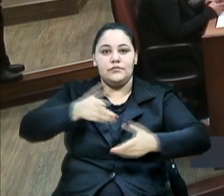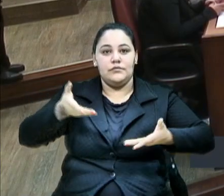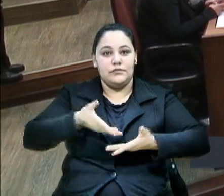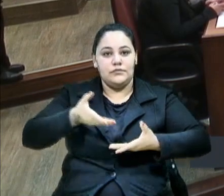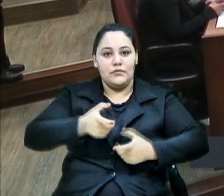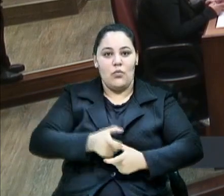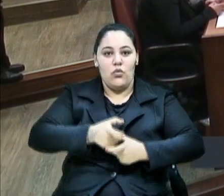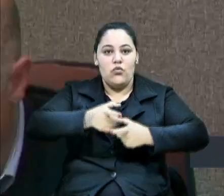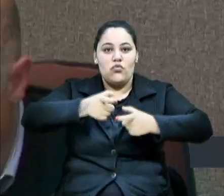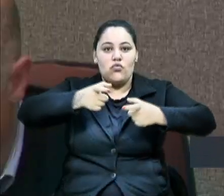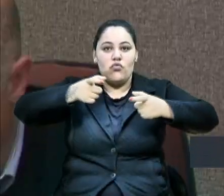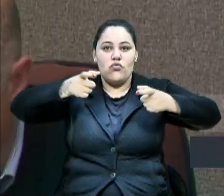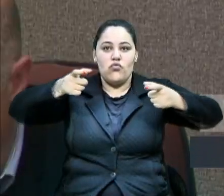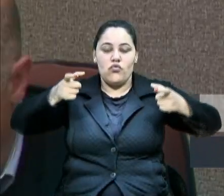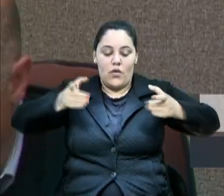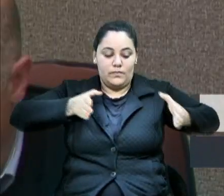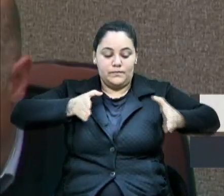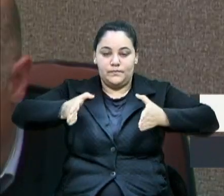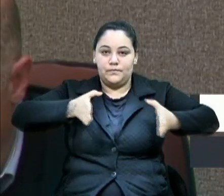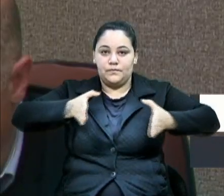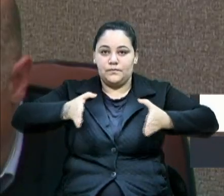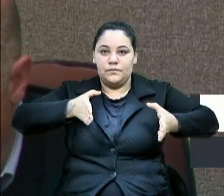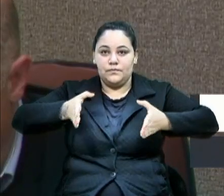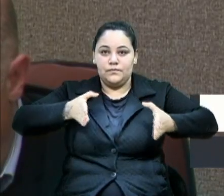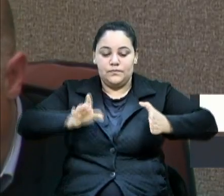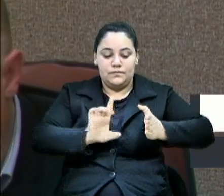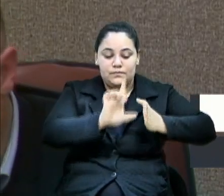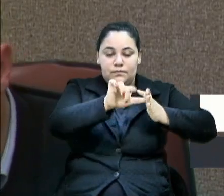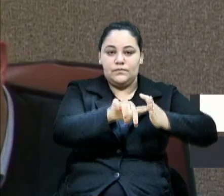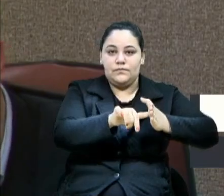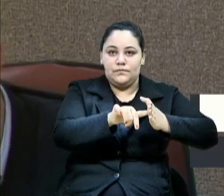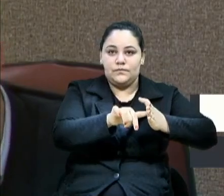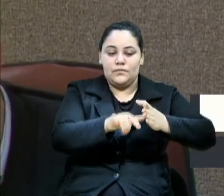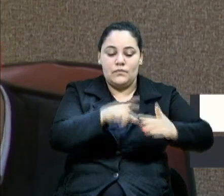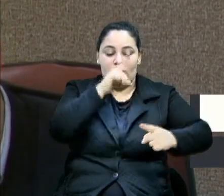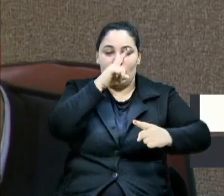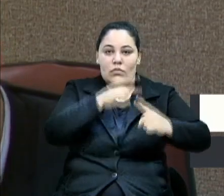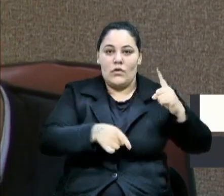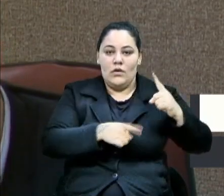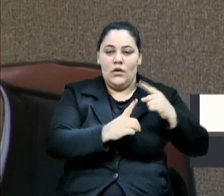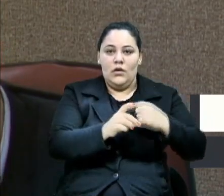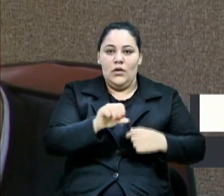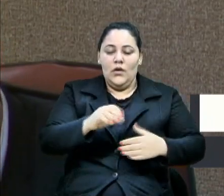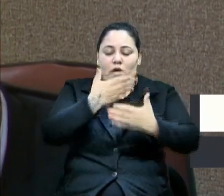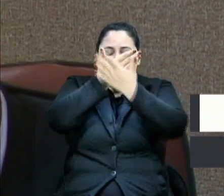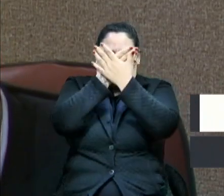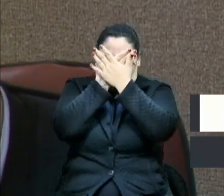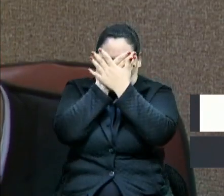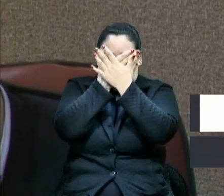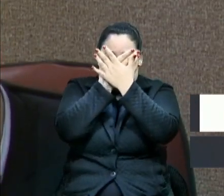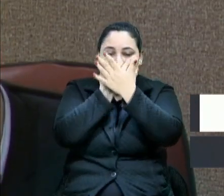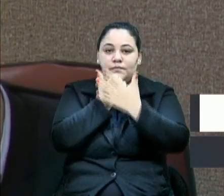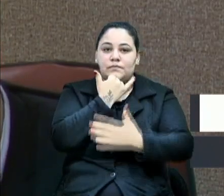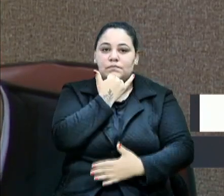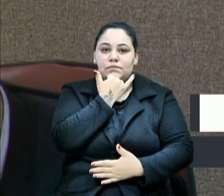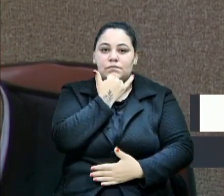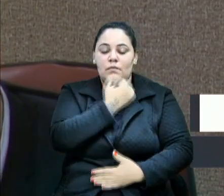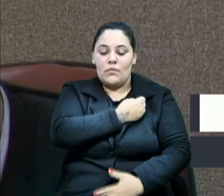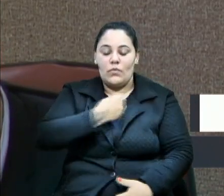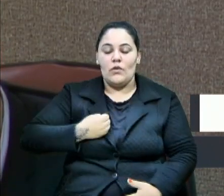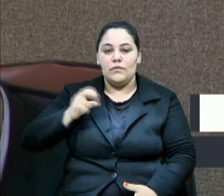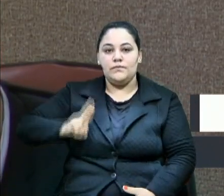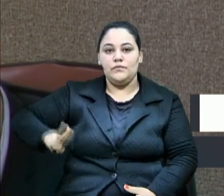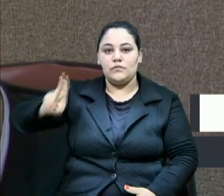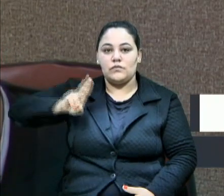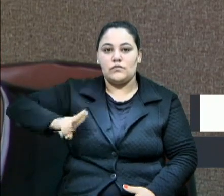período posterior à privatização realizada em 1998, seja do número de usuários, seja